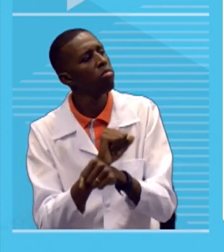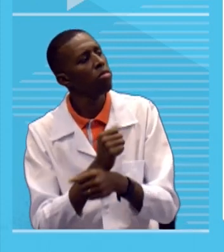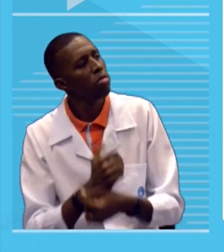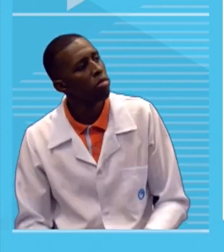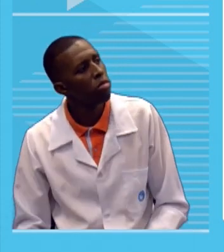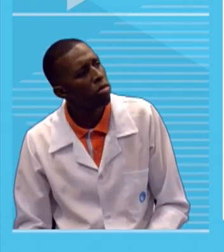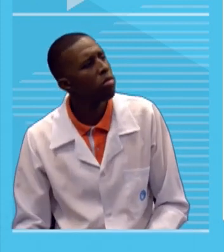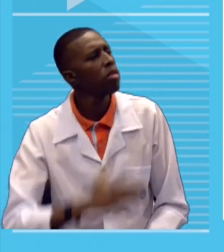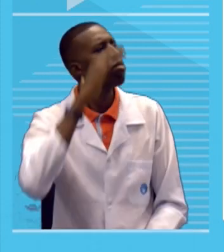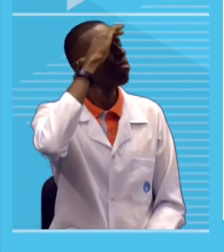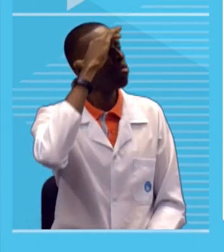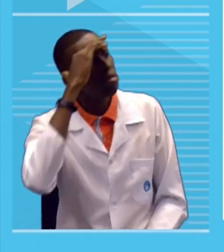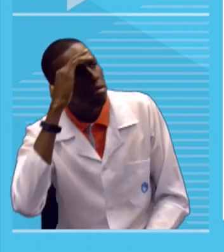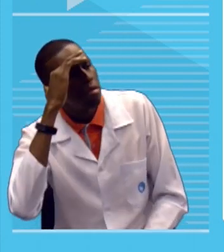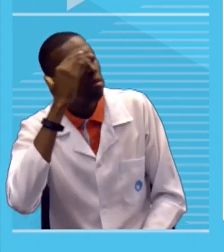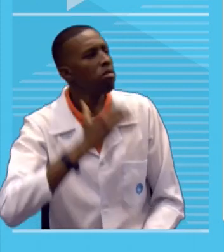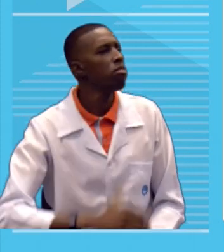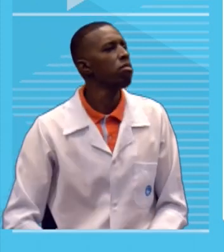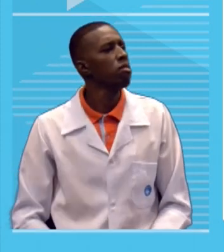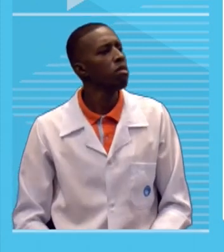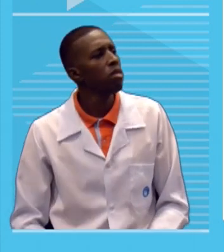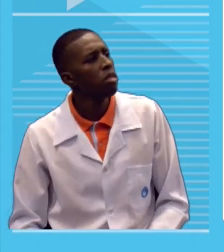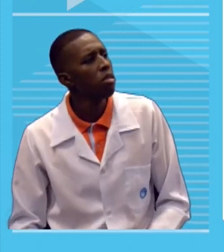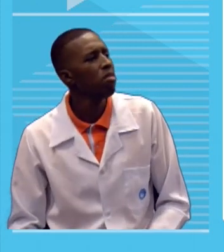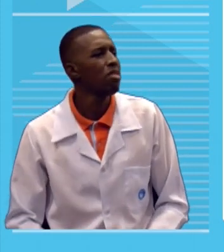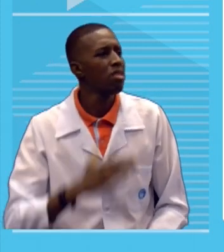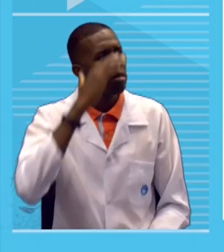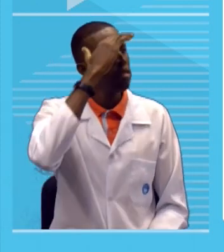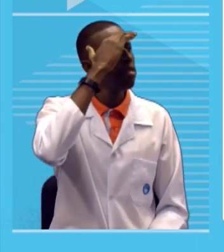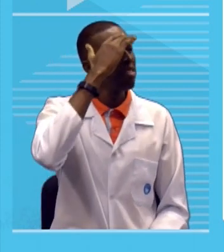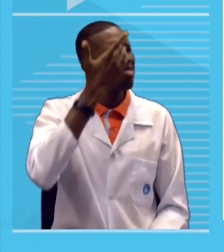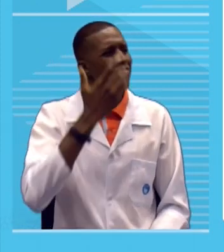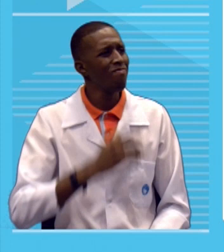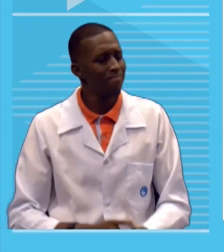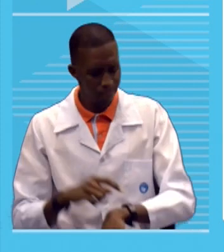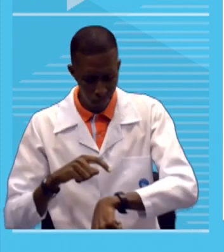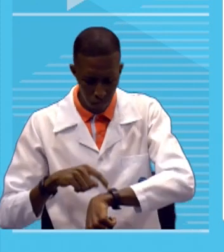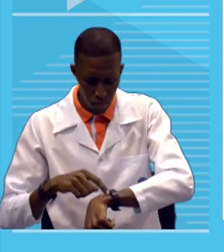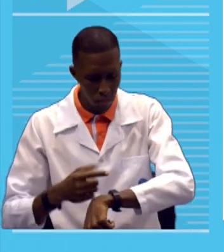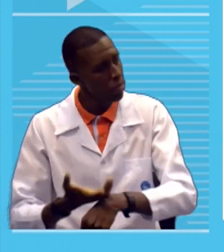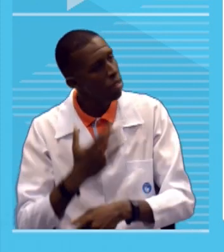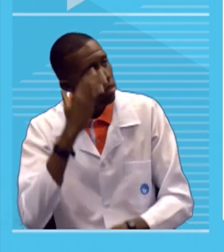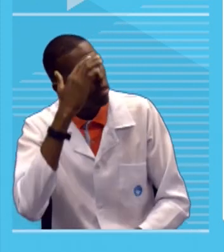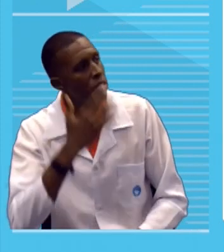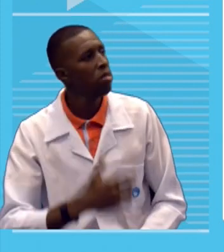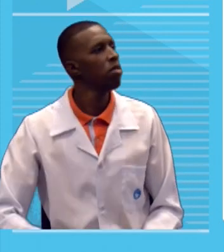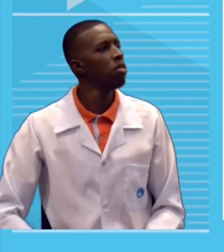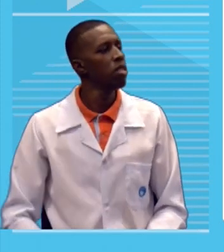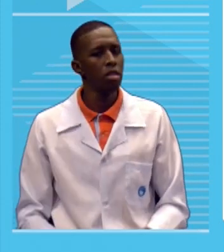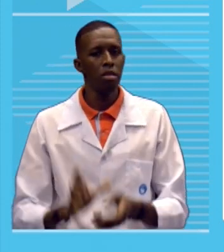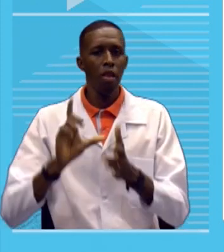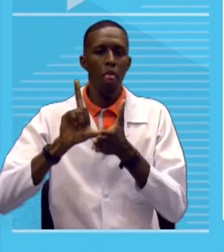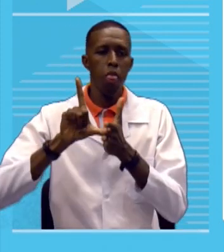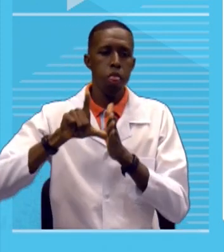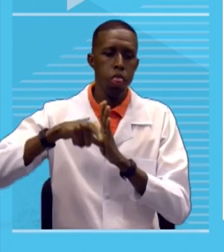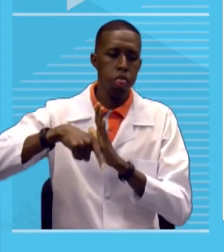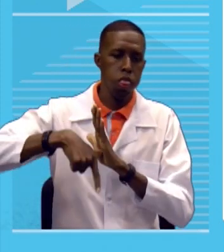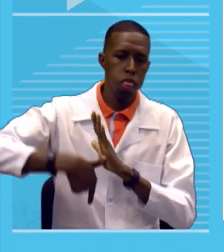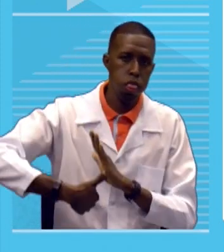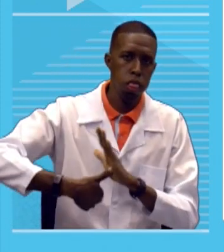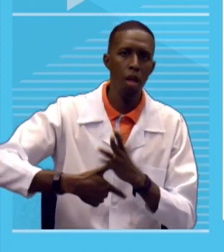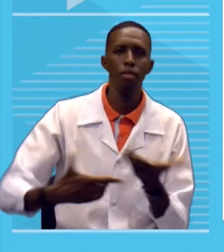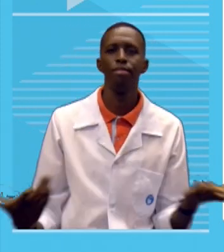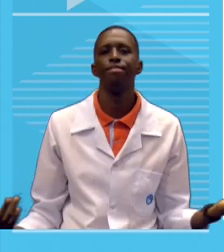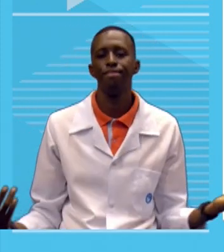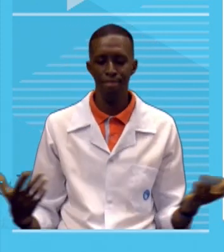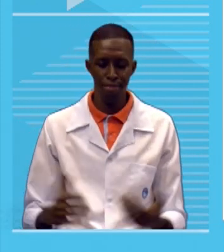da cidade, né, ou dos seus locais, como é que essas pessoas vão conseguir se deslocar? Porque, é claro, o transporte privado também é